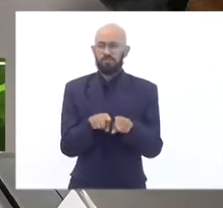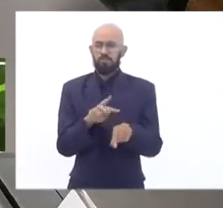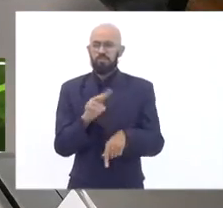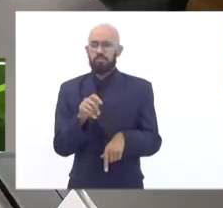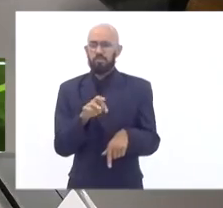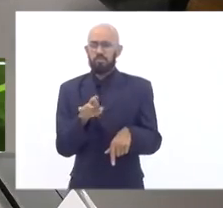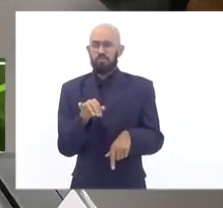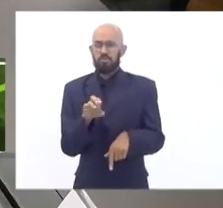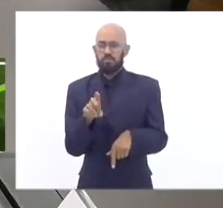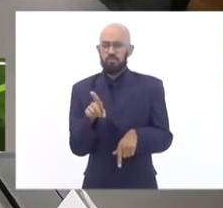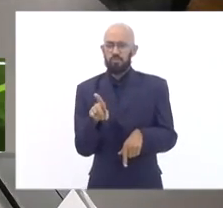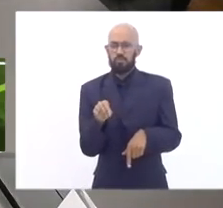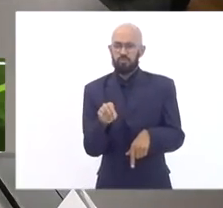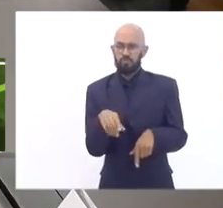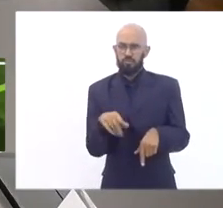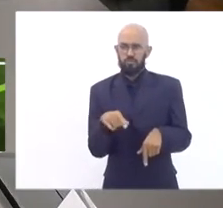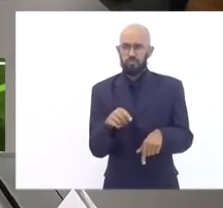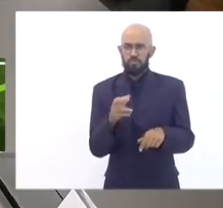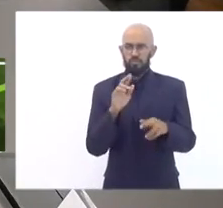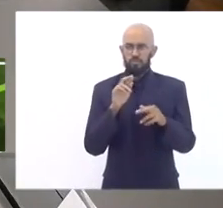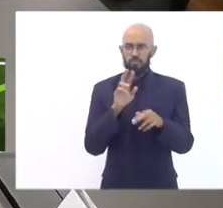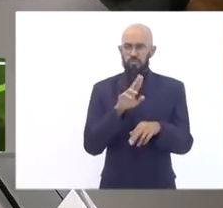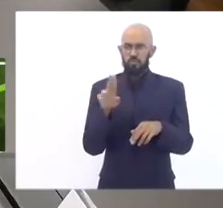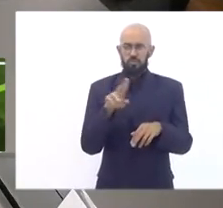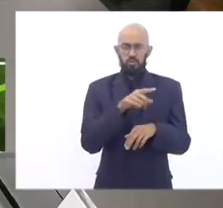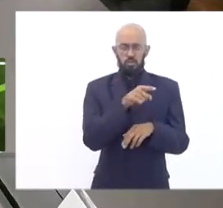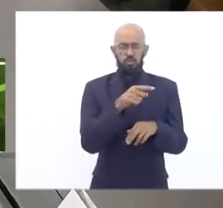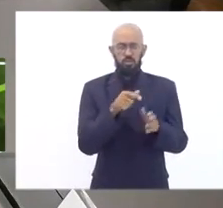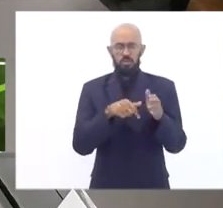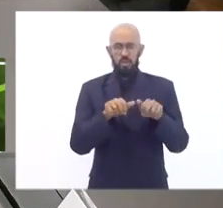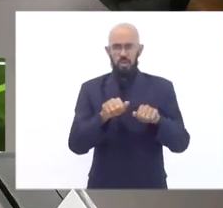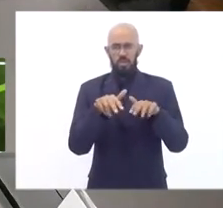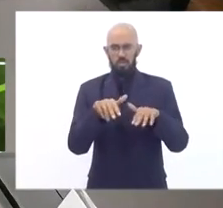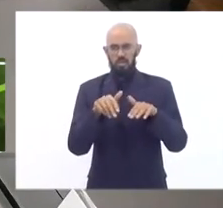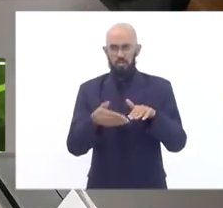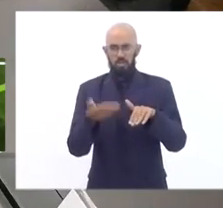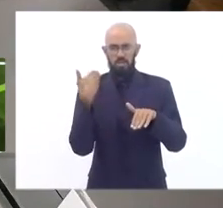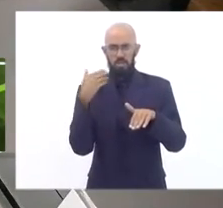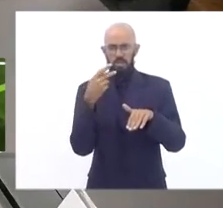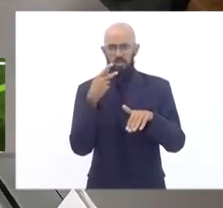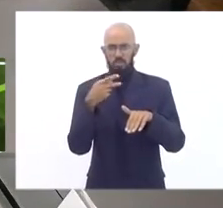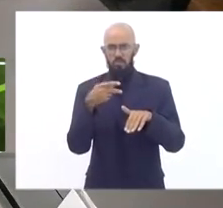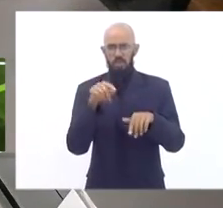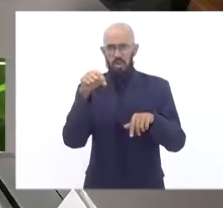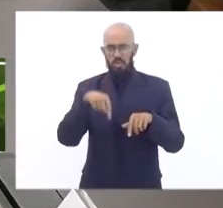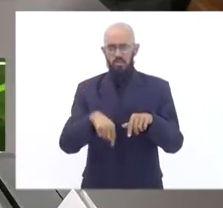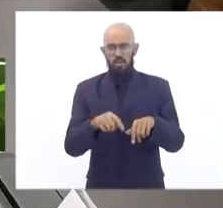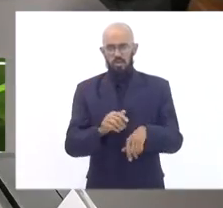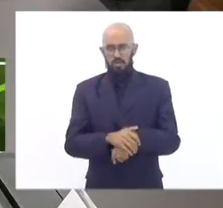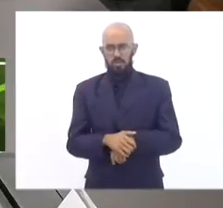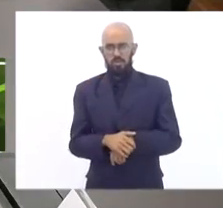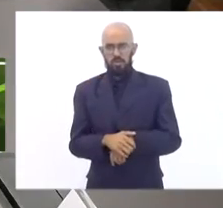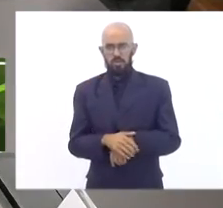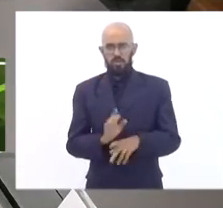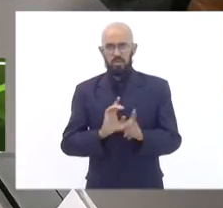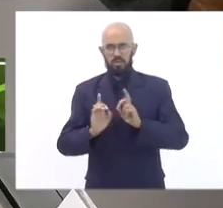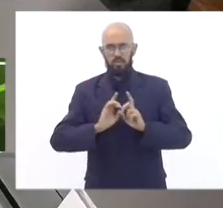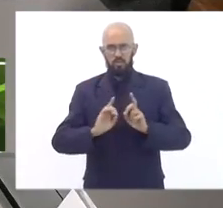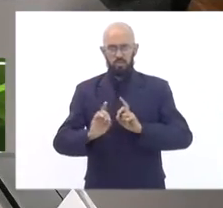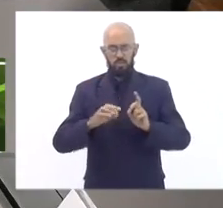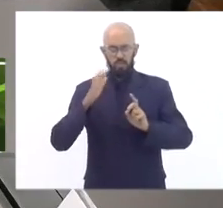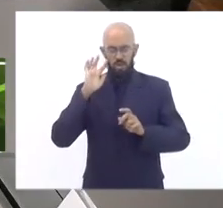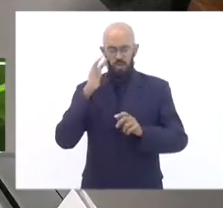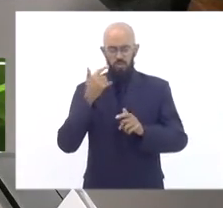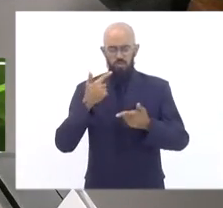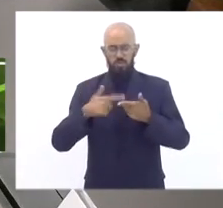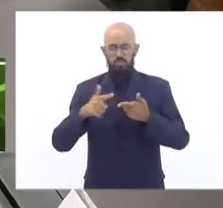reunião passada, do Itiva passado, foram citados como as duas pessoas que estão à frente, né, dessas discussões para resolver esse